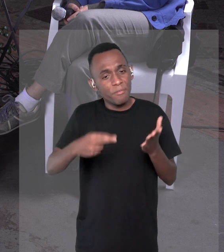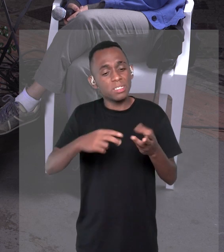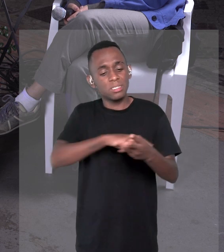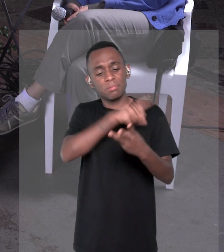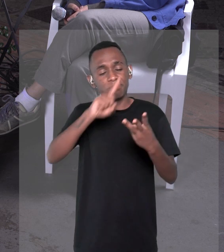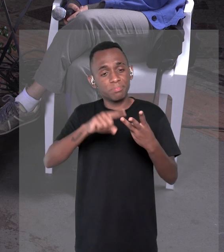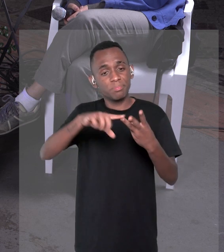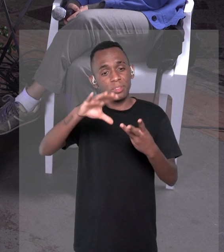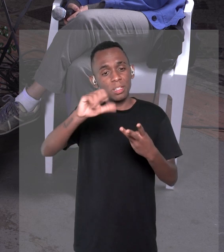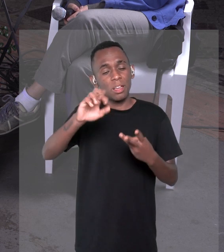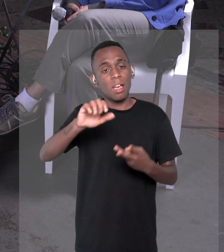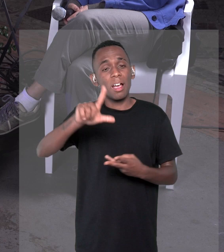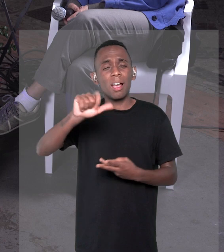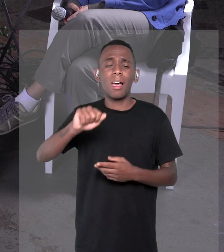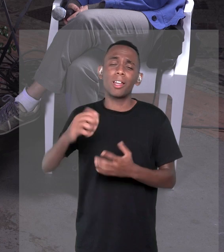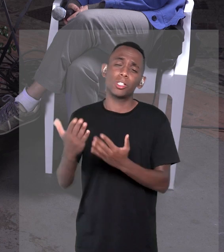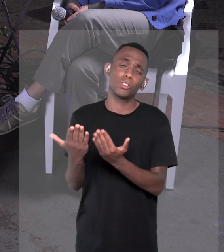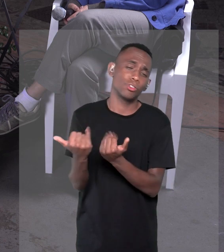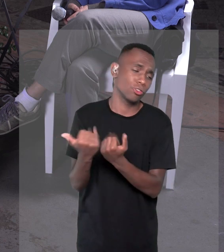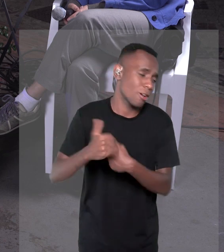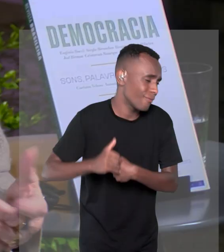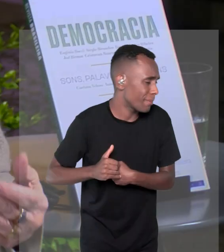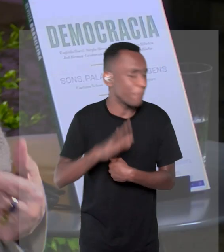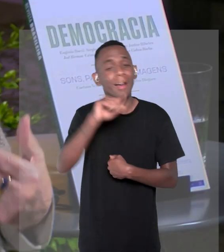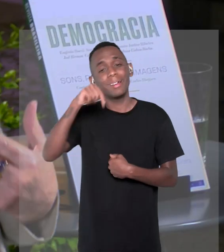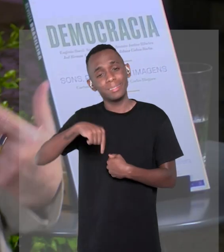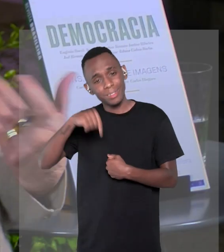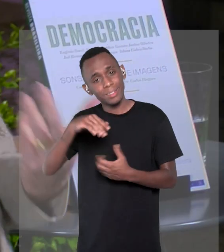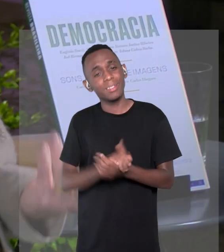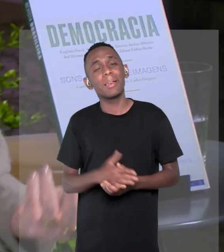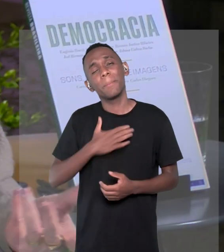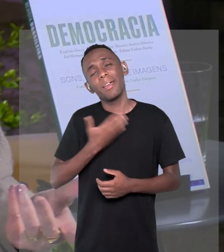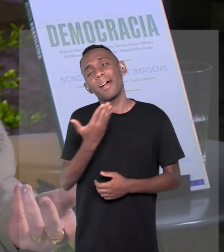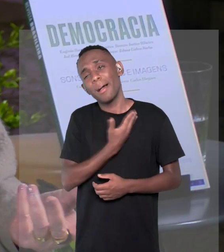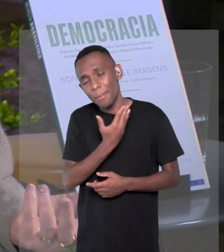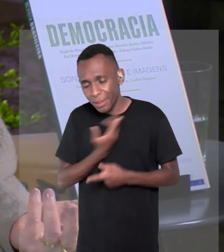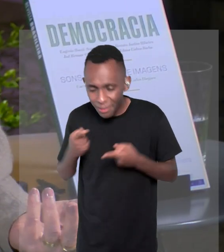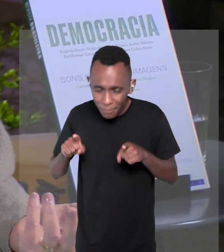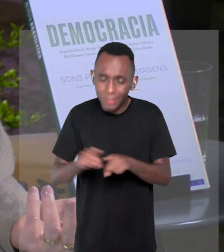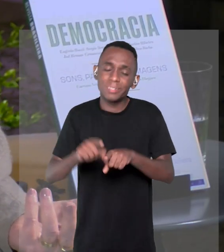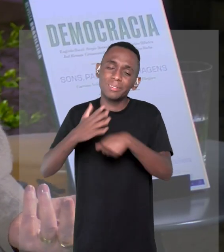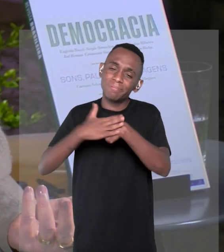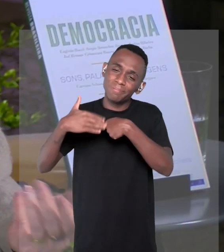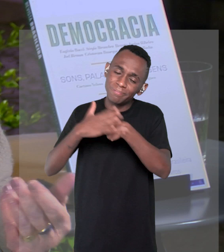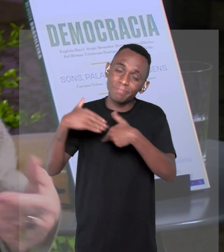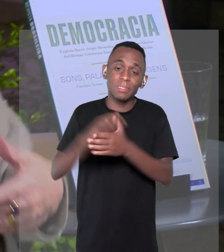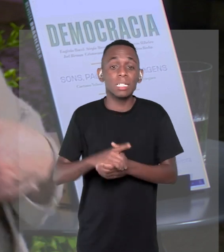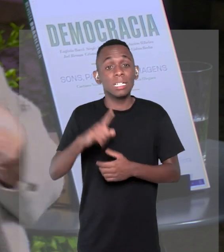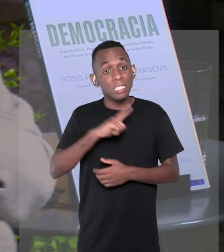você aqui, Carmen. Você é uma amiga muito querida, você sabe a admiração e o carinho que eu tenho por